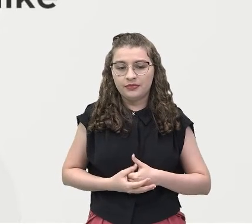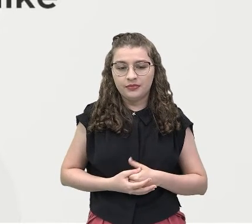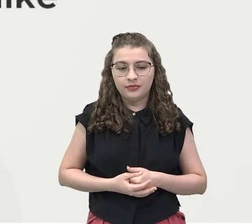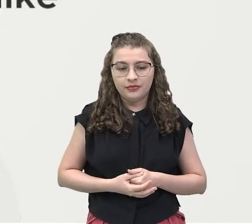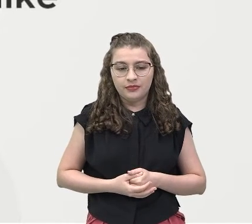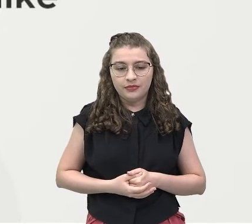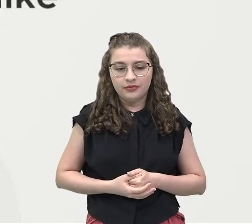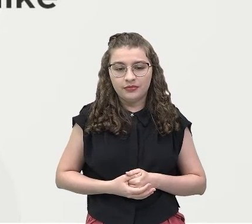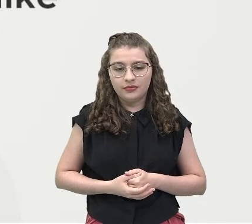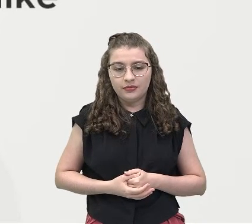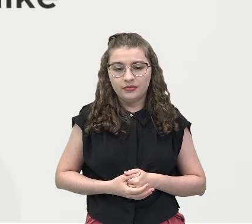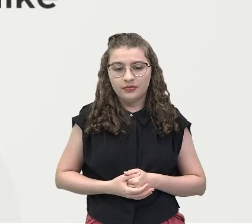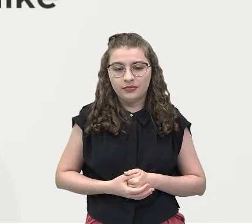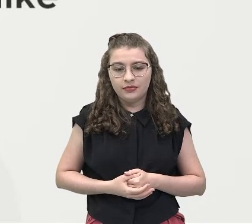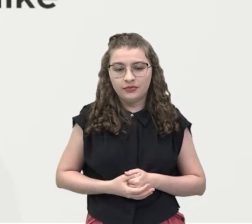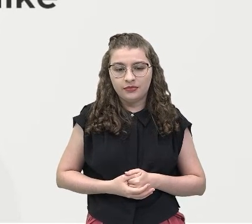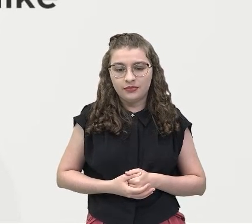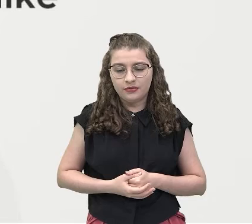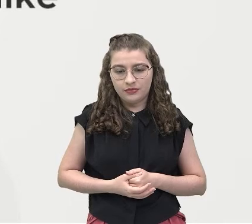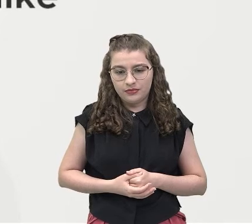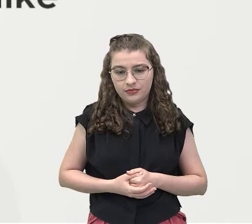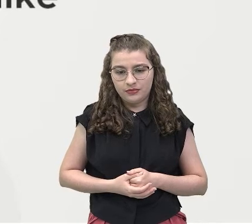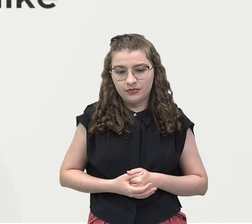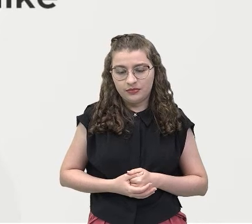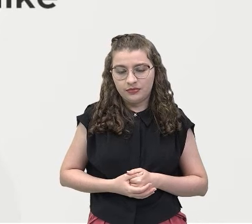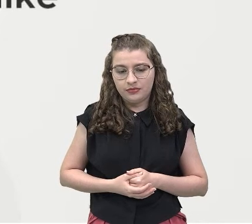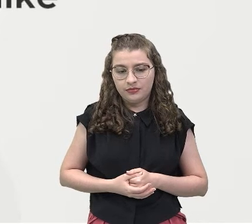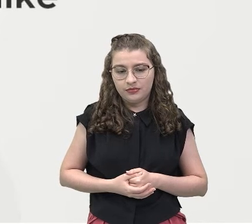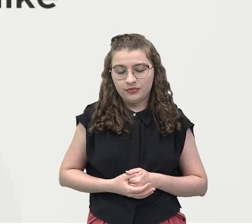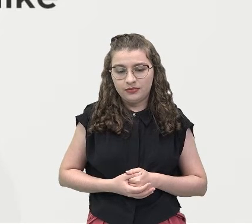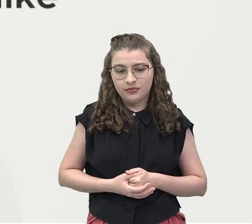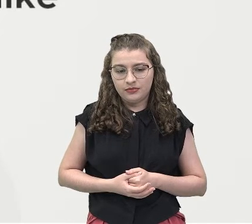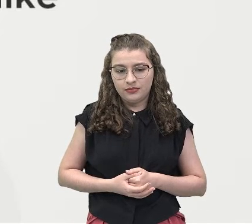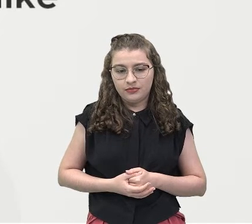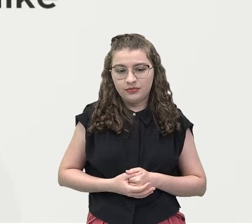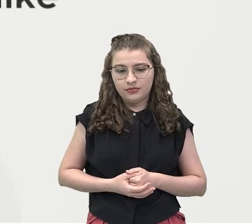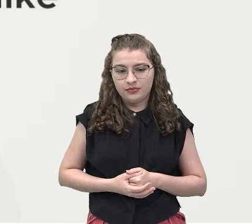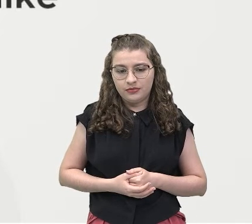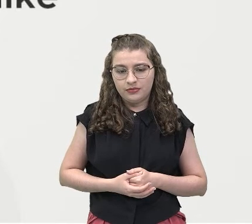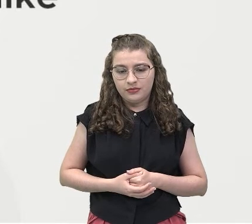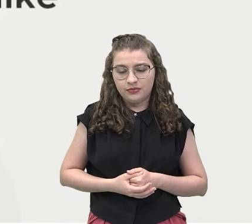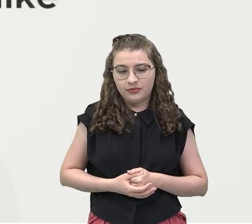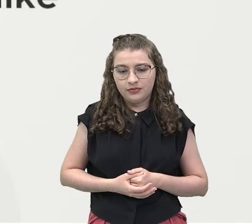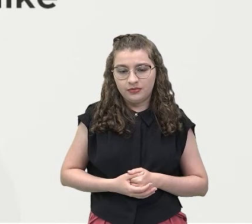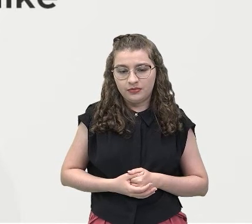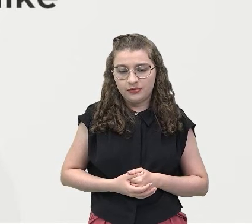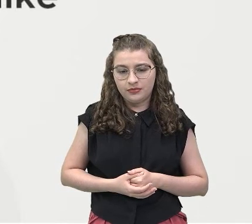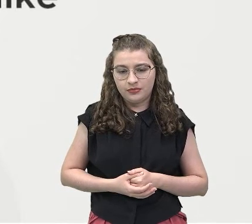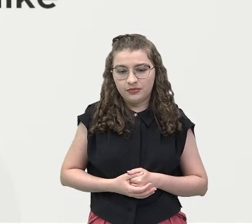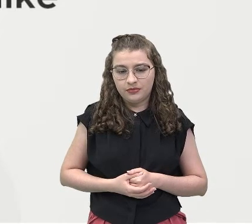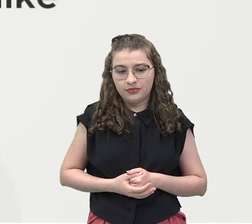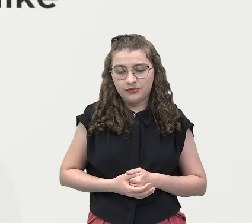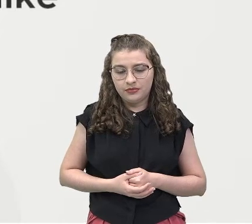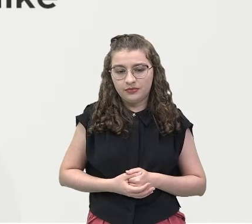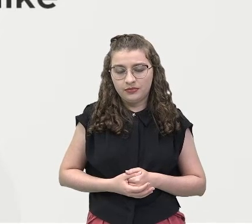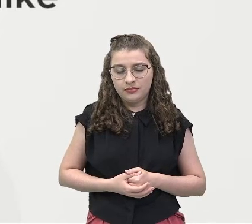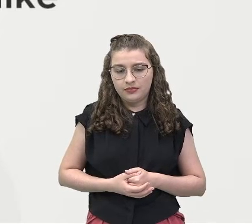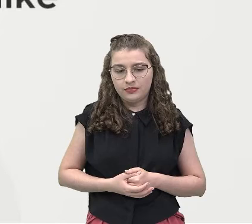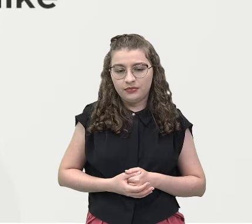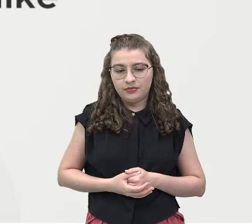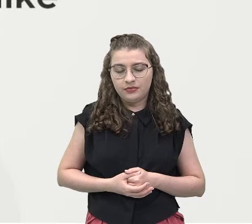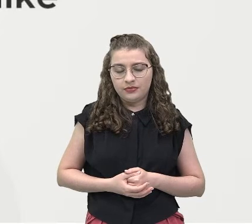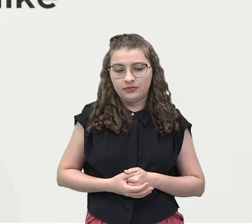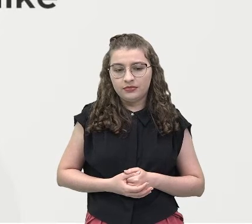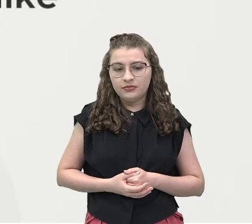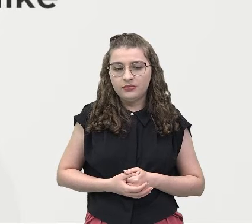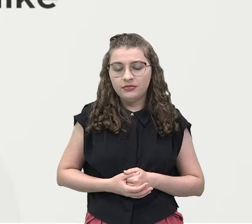like Toyota, Audi, Volvo and Tesla use machine learning to train computers,